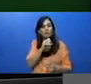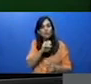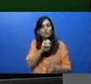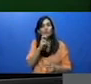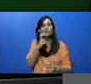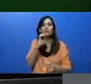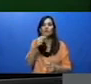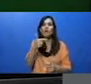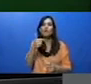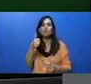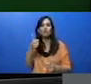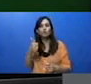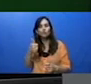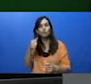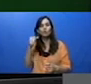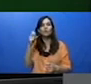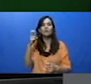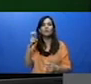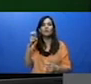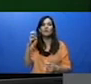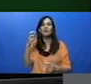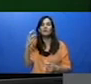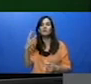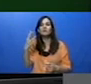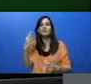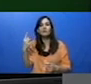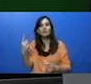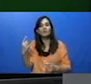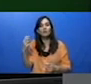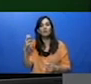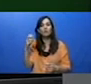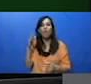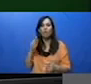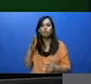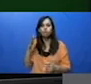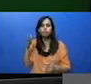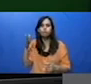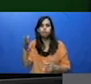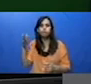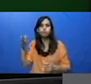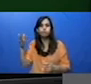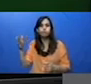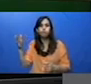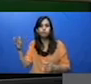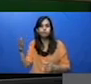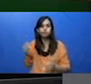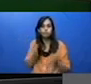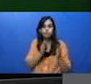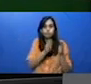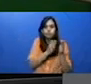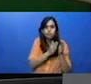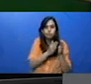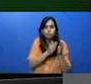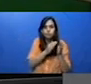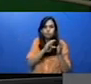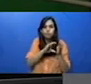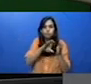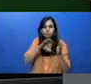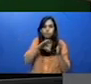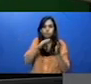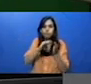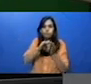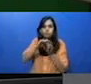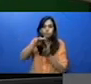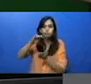521, 531, 541, seguindo a tabela, não pode colocar qualquer número, tá? Até